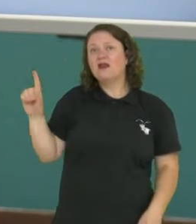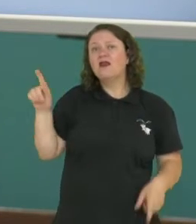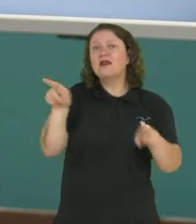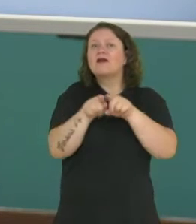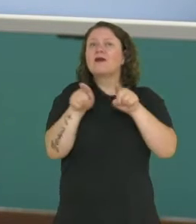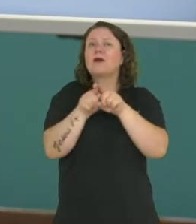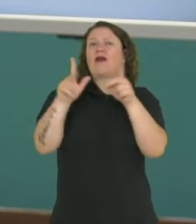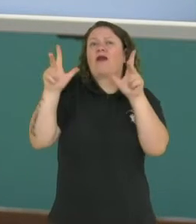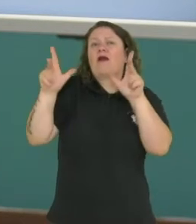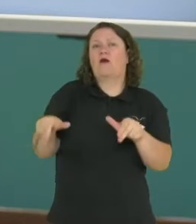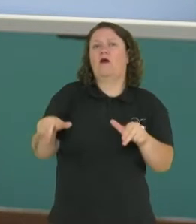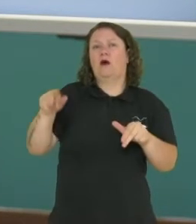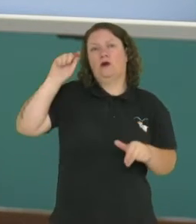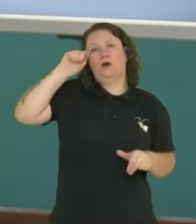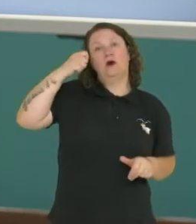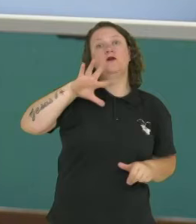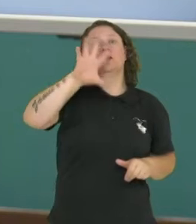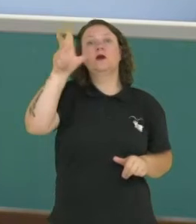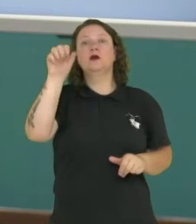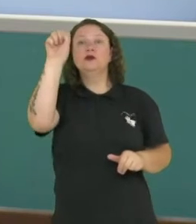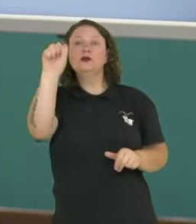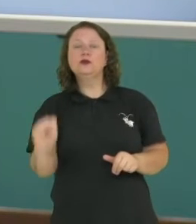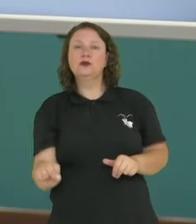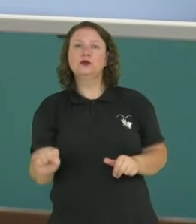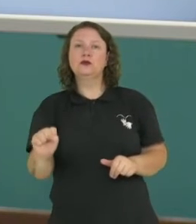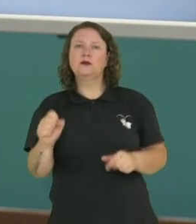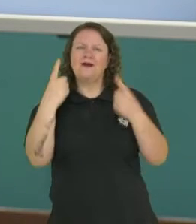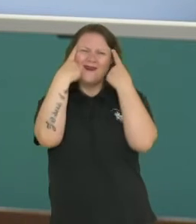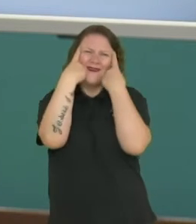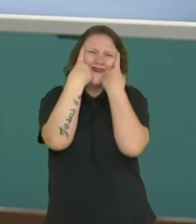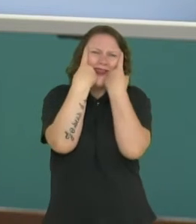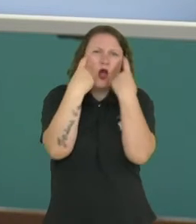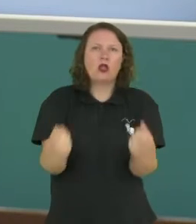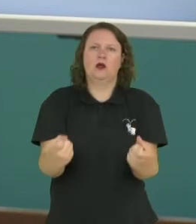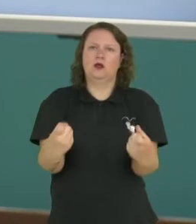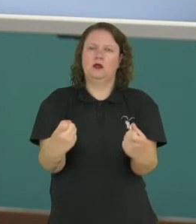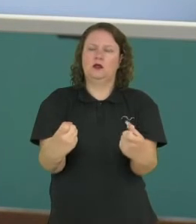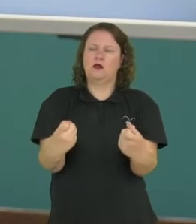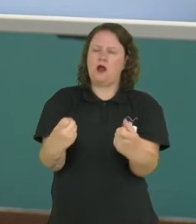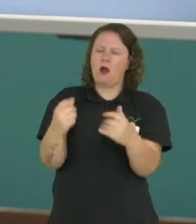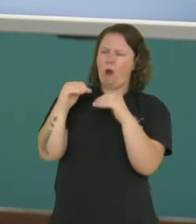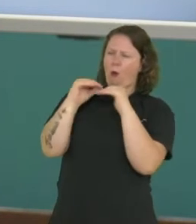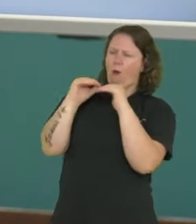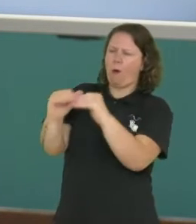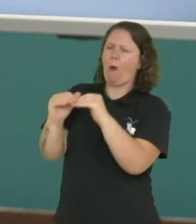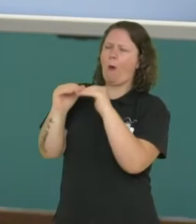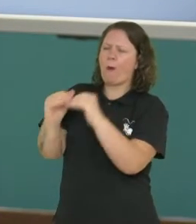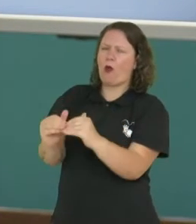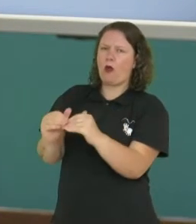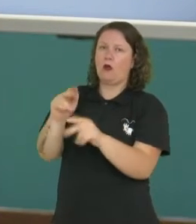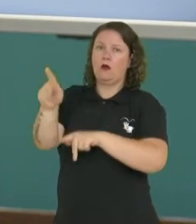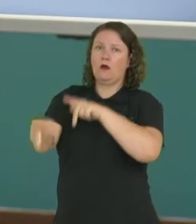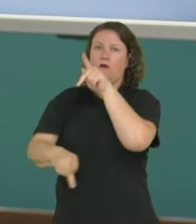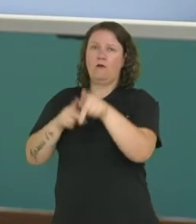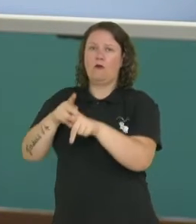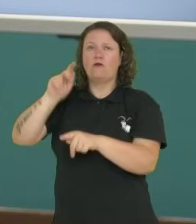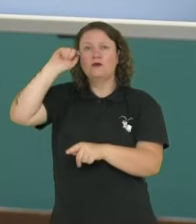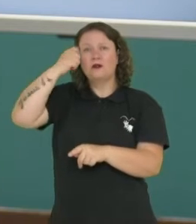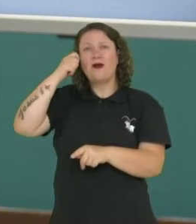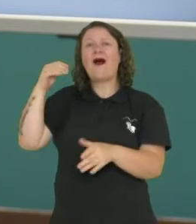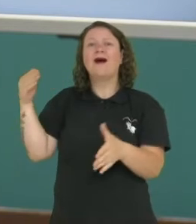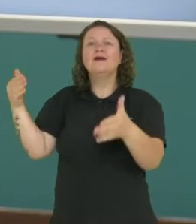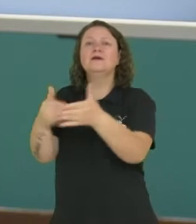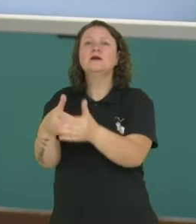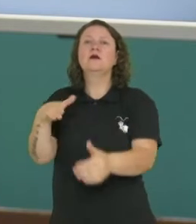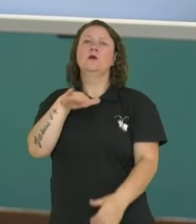mais violentos, né? Porque levava muitas pessoas negras à morte mesmo, se caso desobedecesse algumas regras aí que a gente vai falar já já. Qual